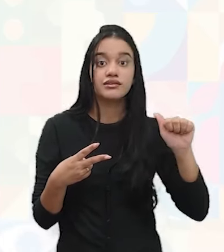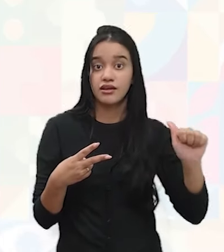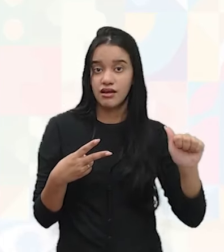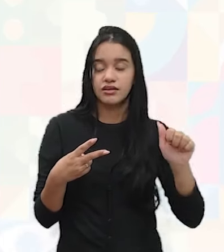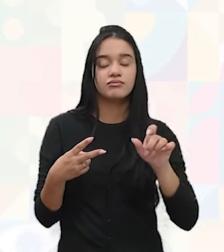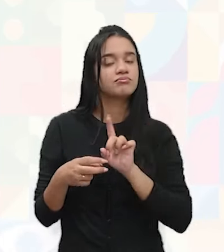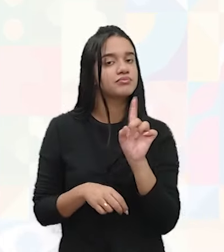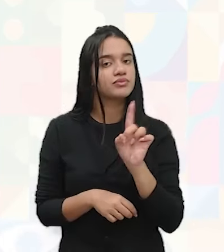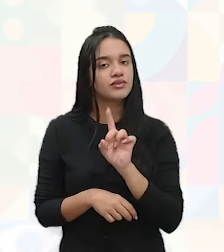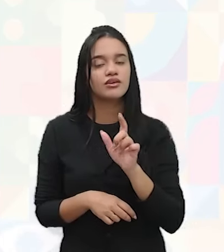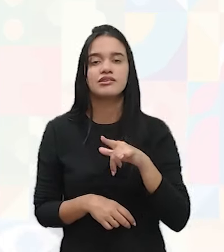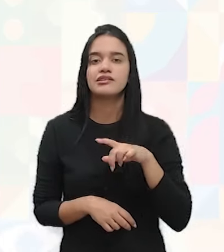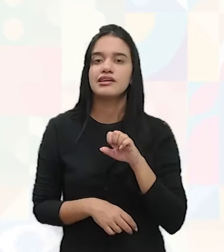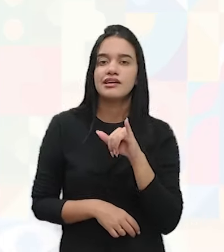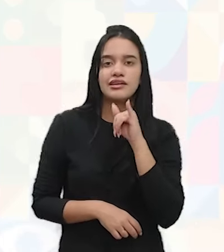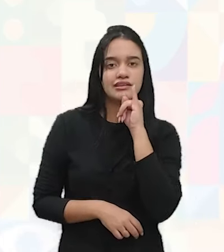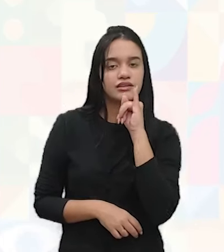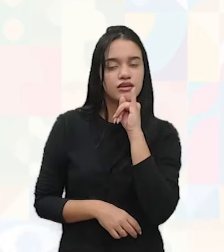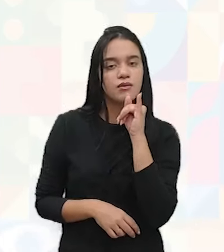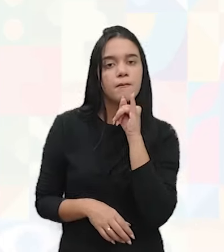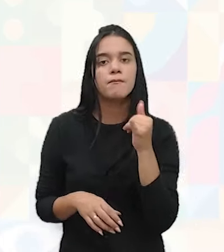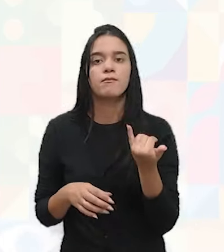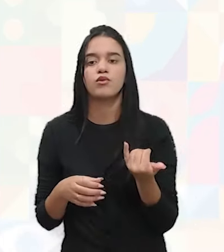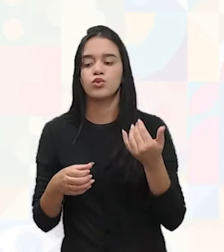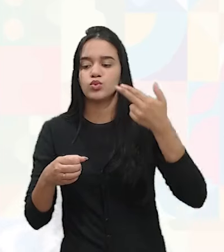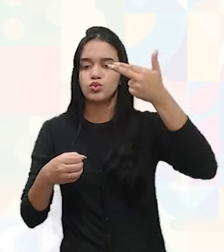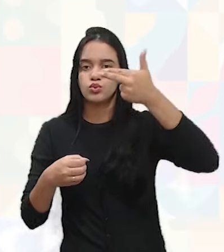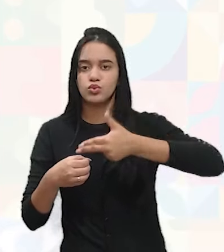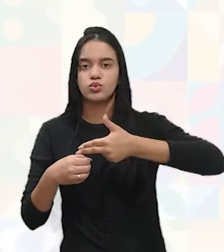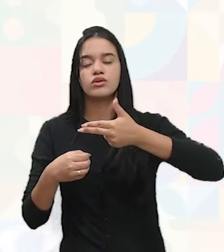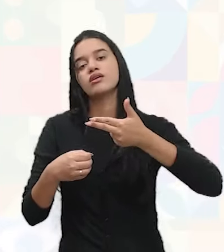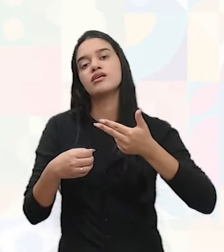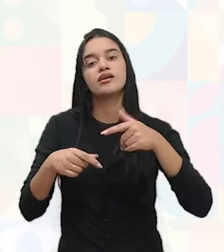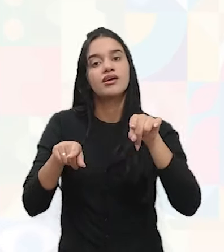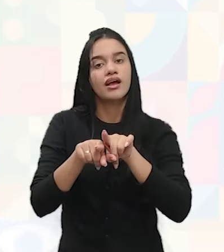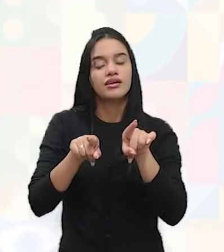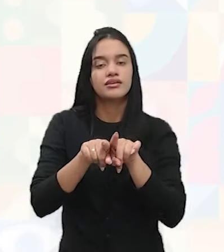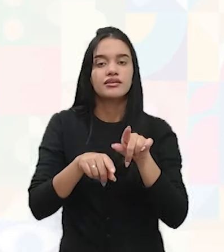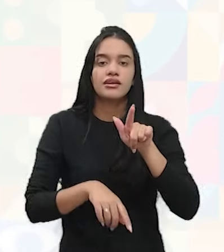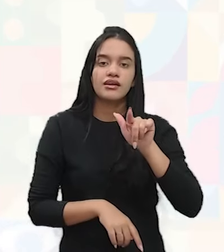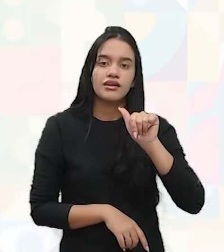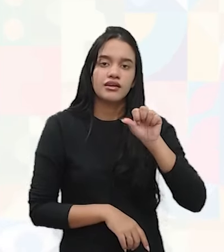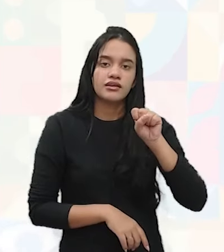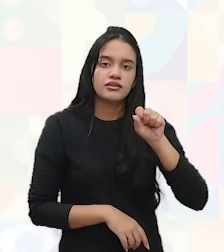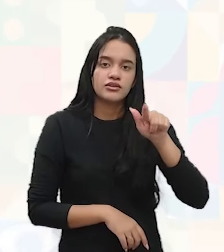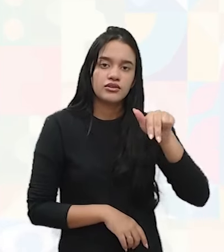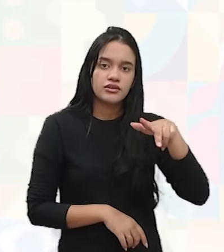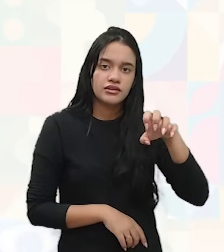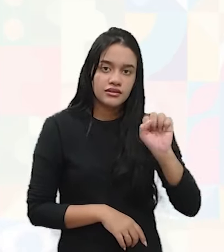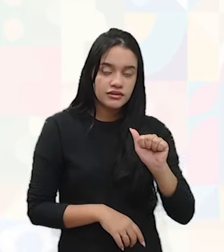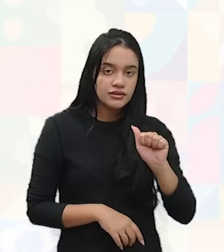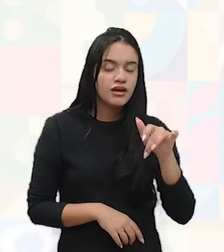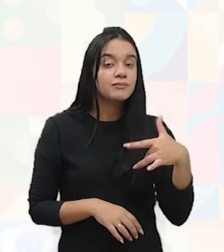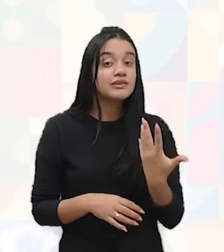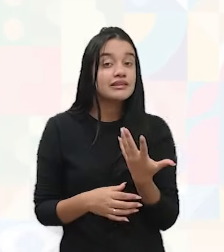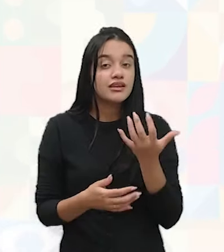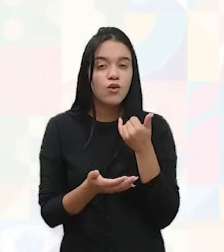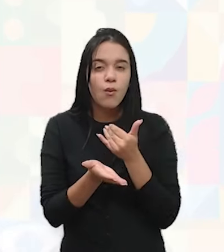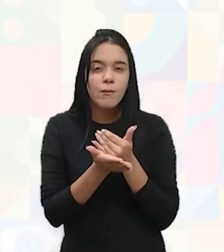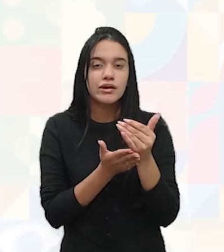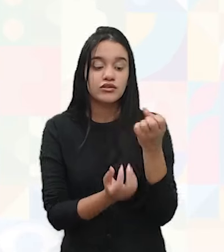eu tiver uma bombona de gasolina com a superfície aberta né e de repente começar um